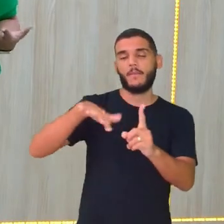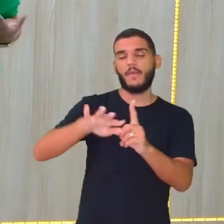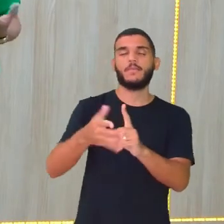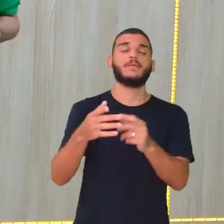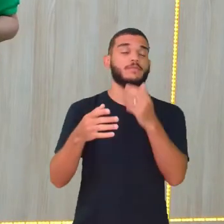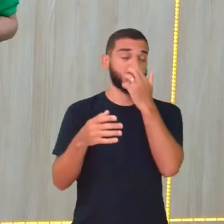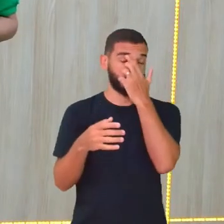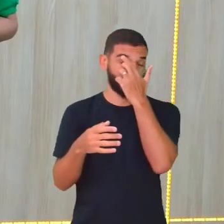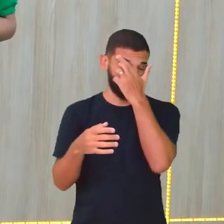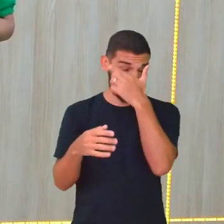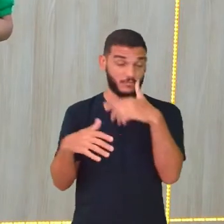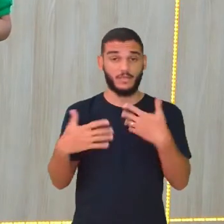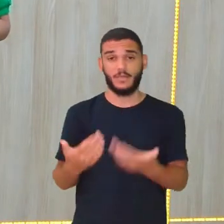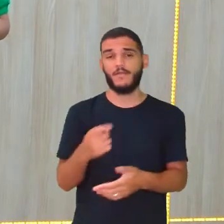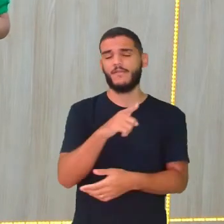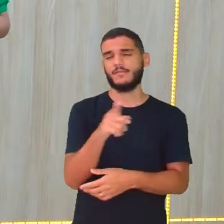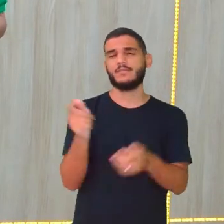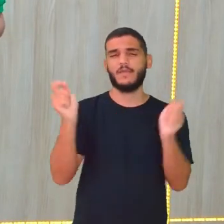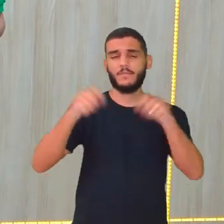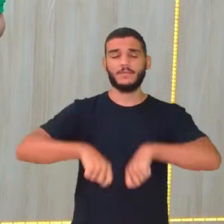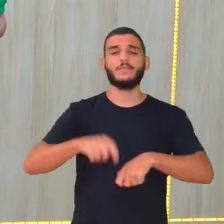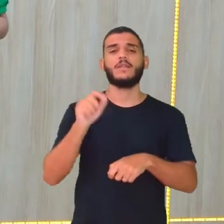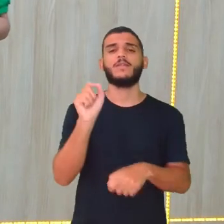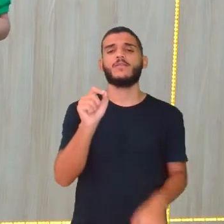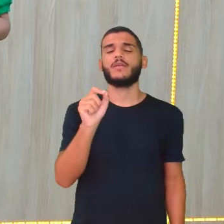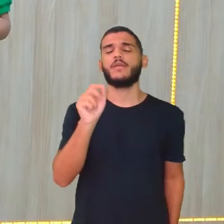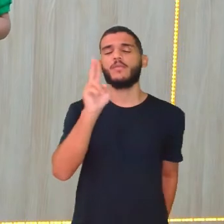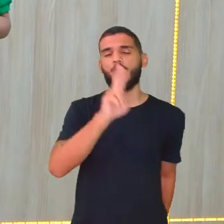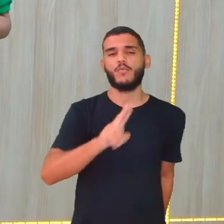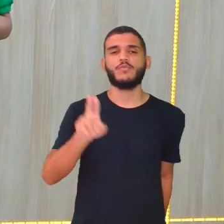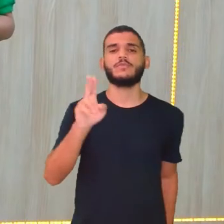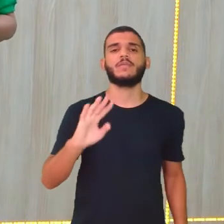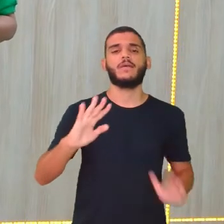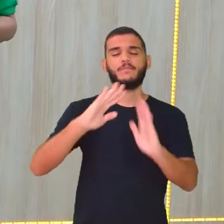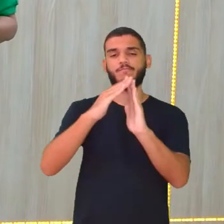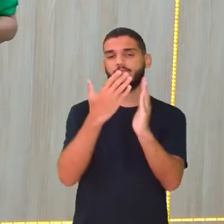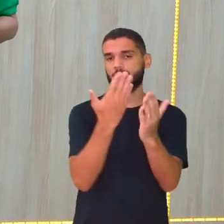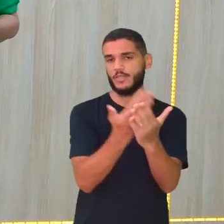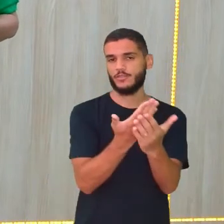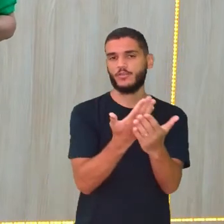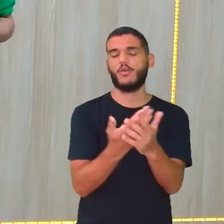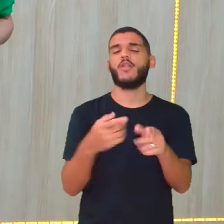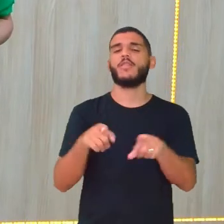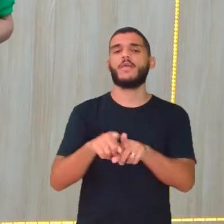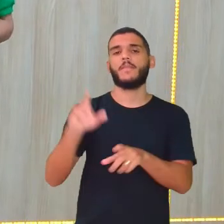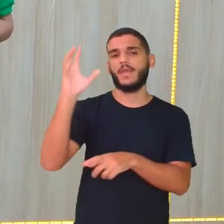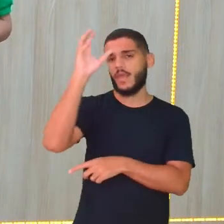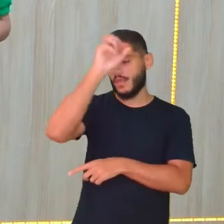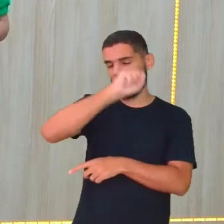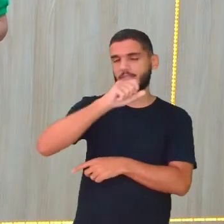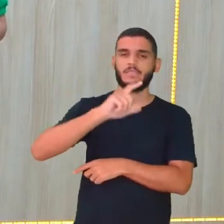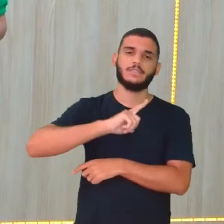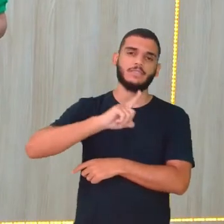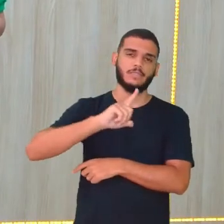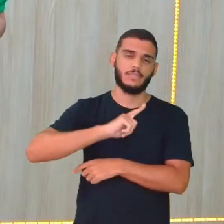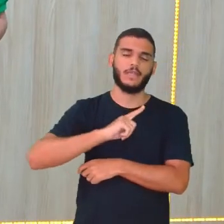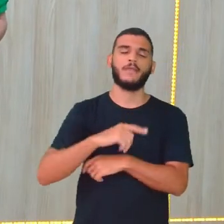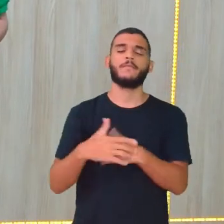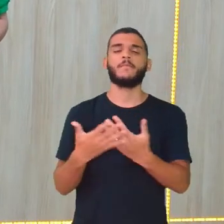ser trazida, não é, da sala de aula, dos conteúdos, das aprendizagens que ele precisa,